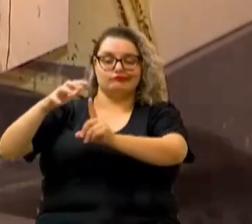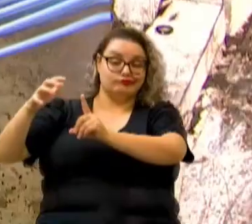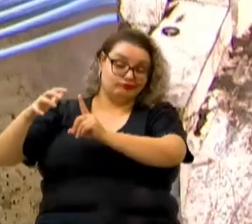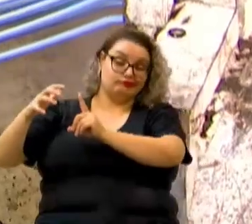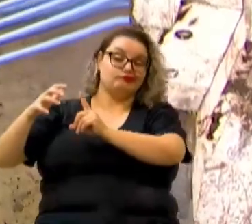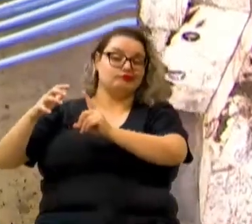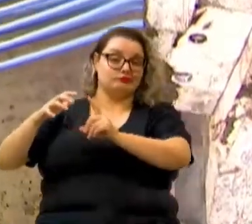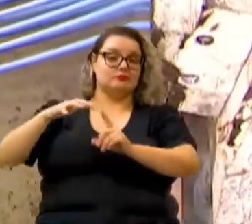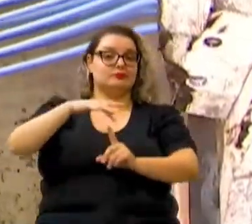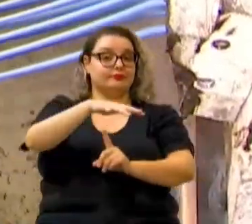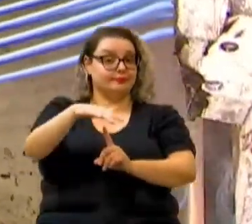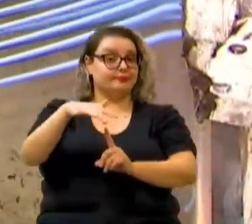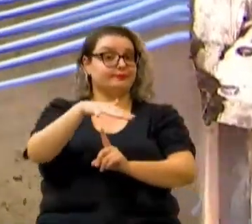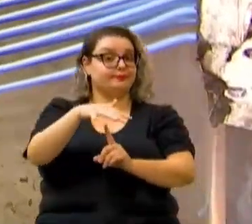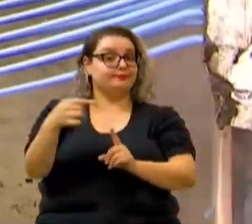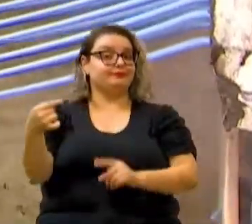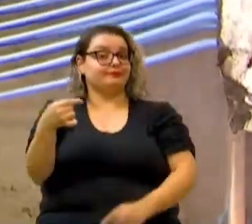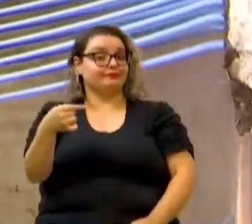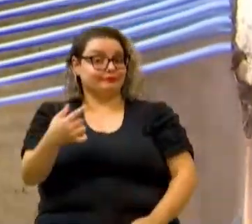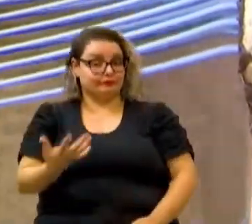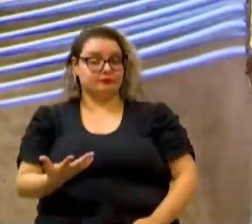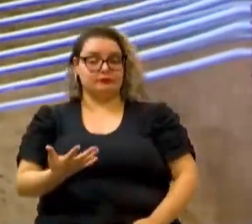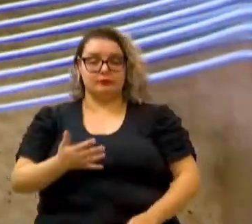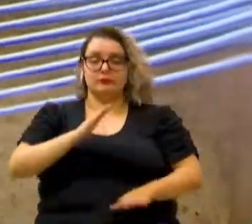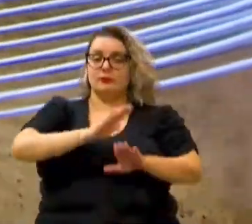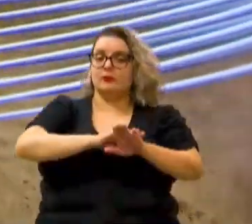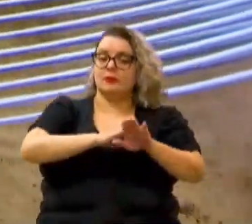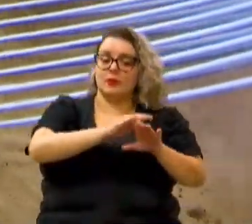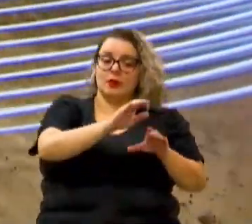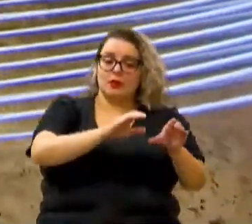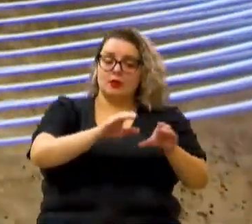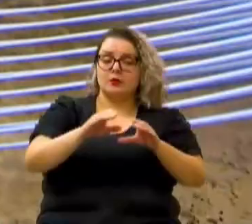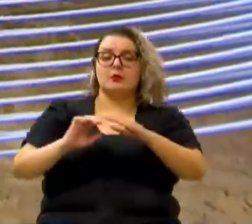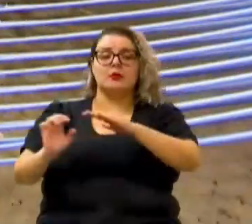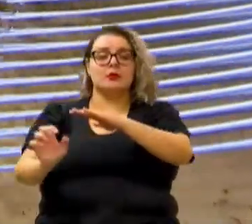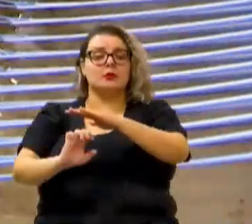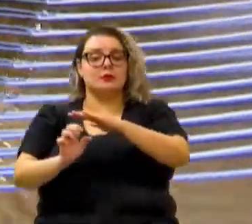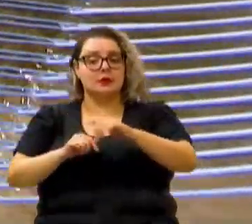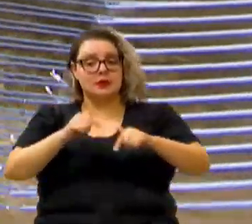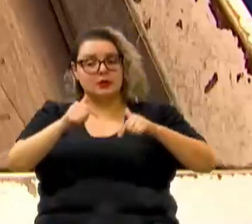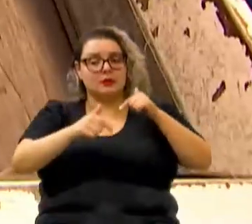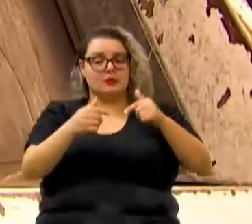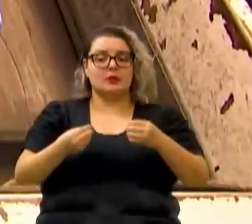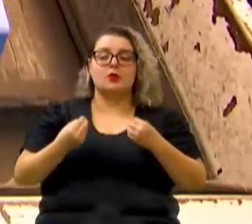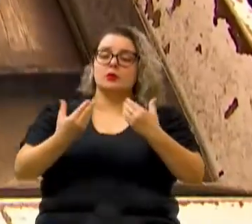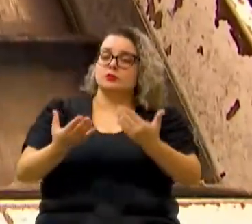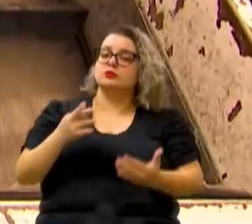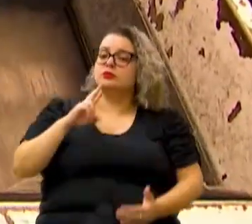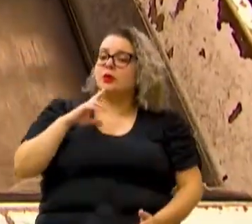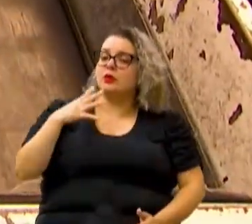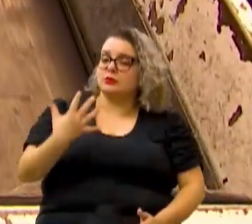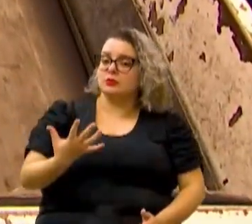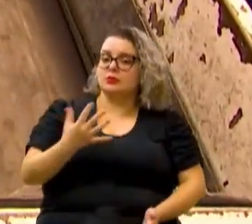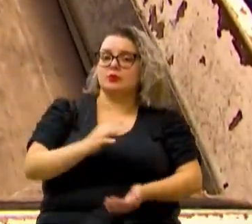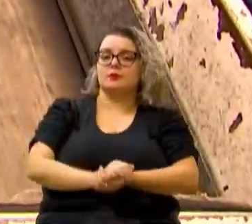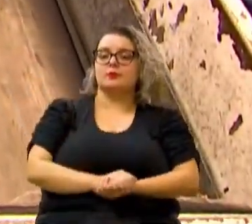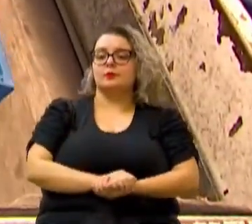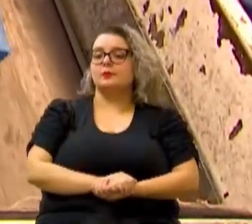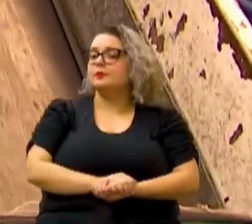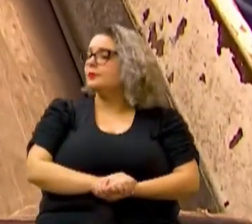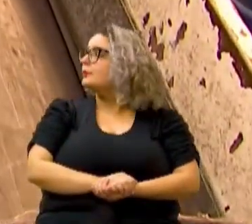grandes impactos ambientais. Diante disso, surgem ações coordenadas por empresas que trabalham